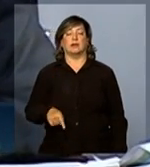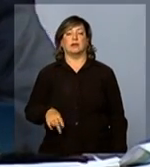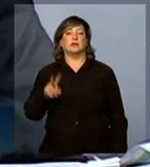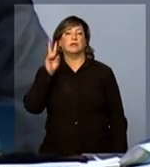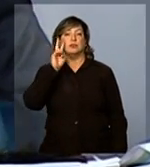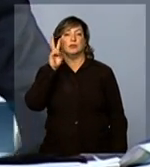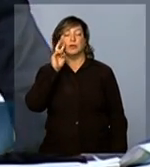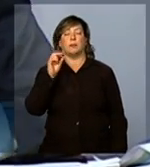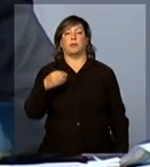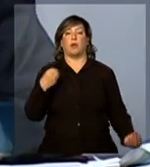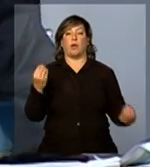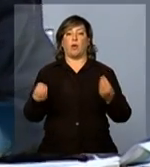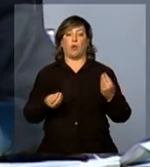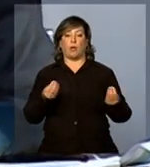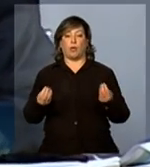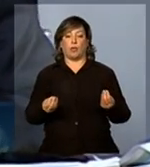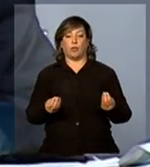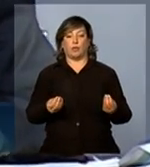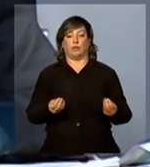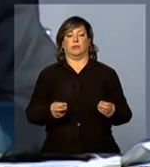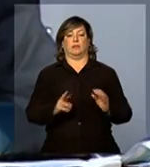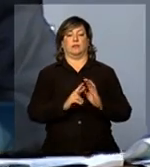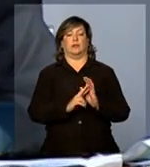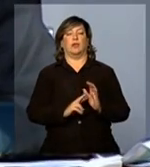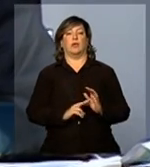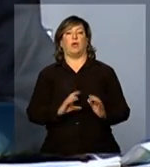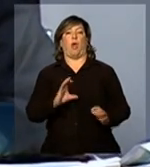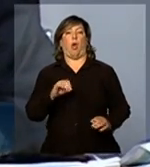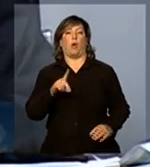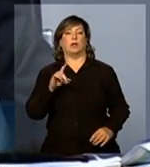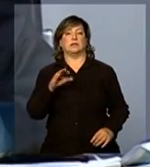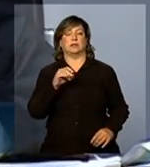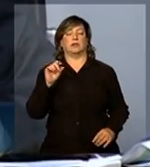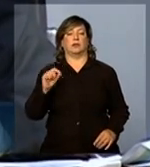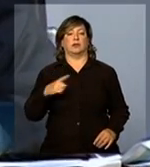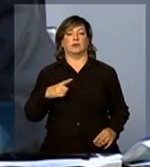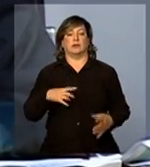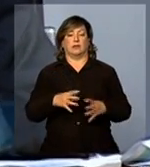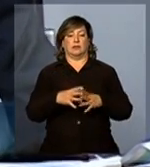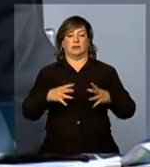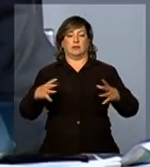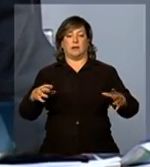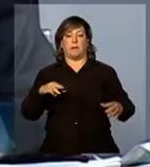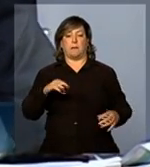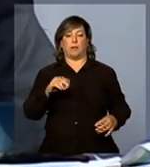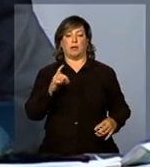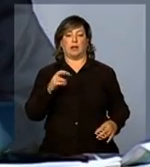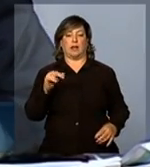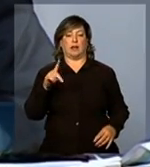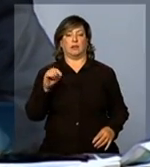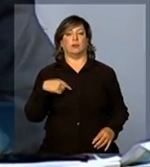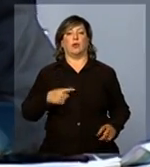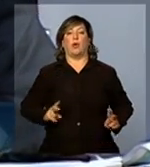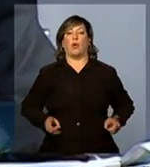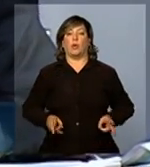condições, que esta trajetória de crescimento moderado continue